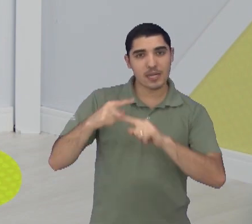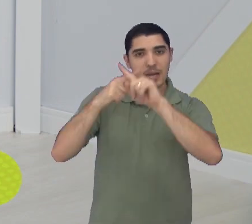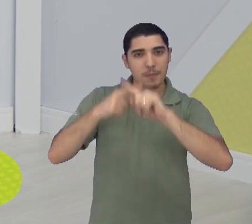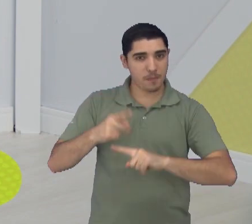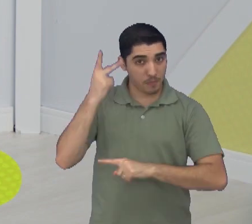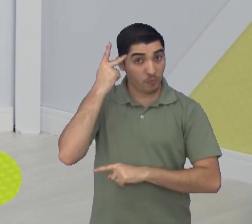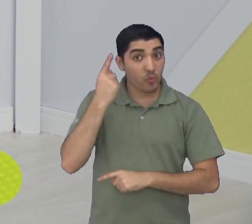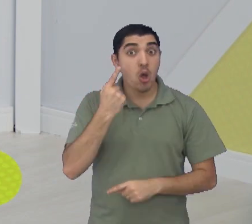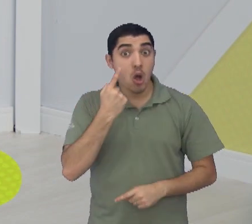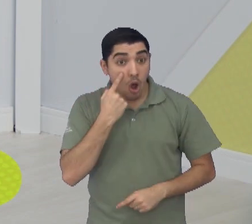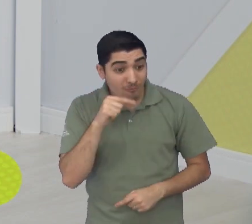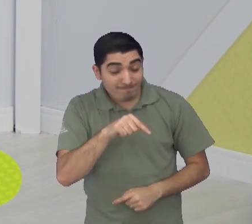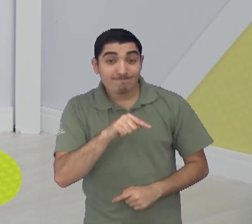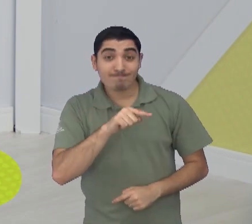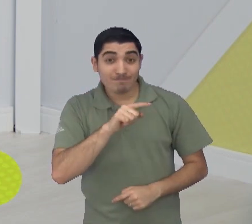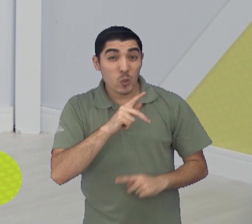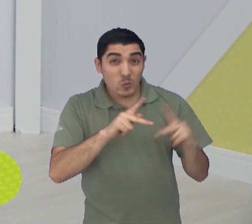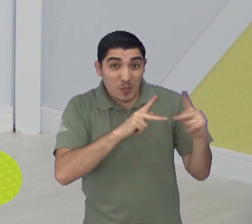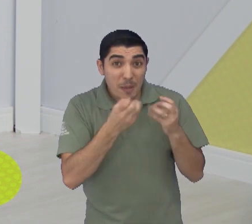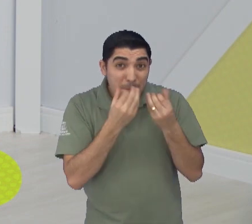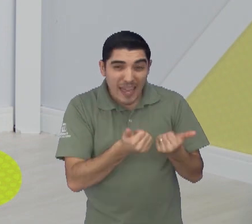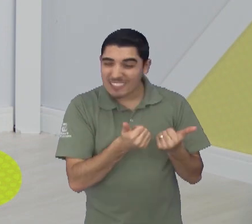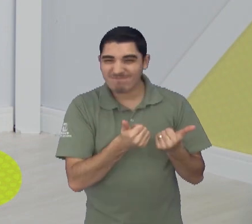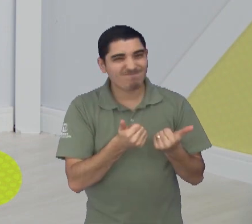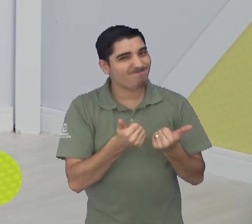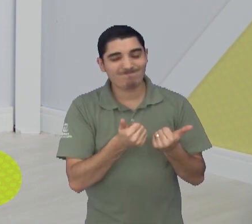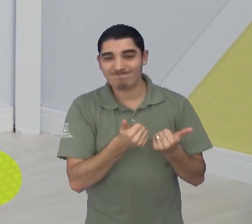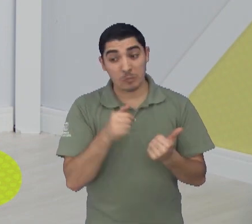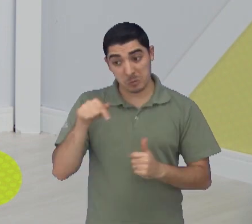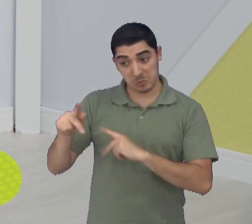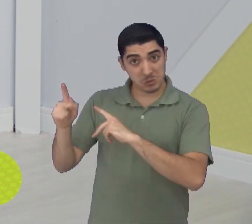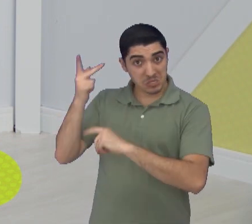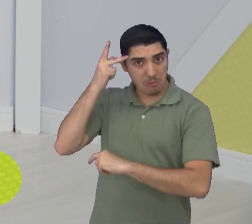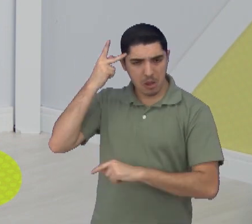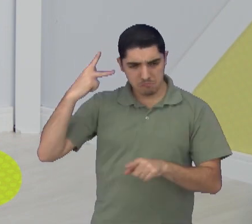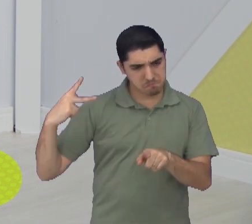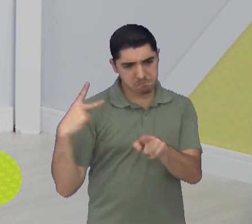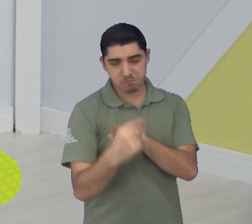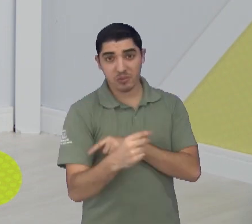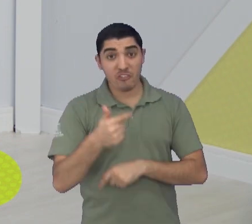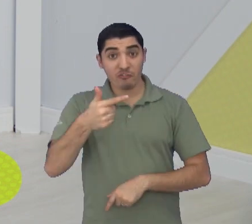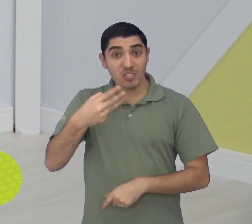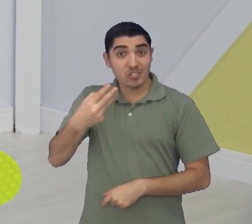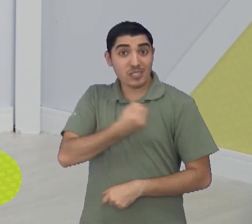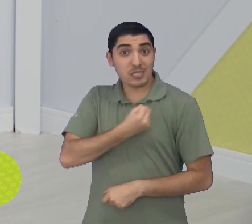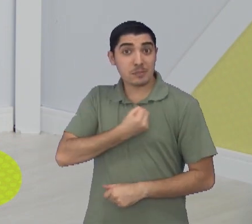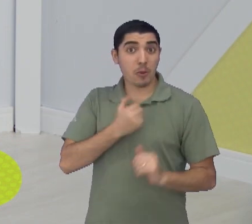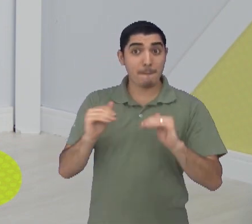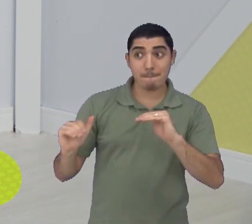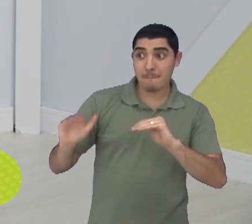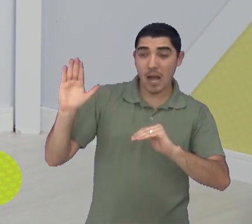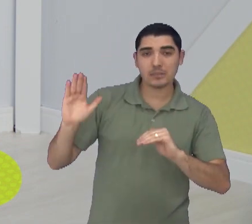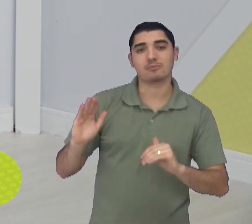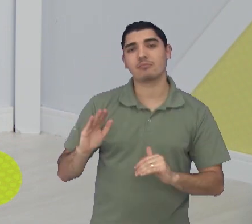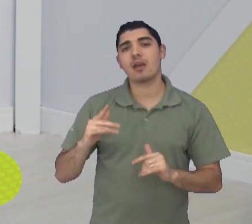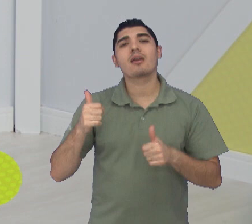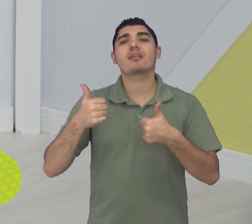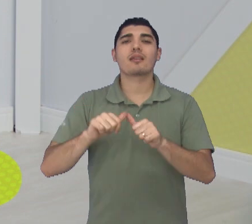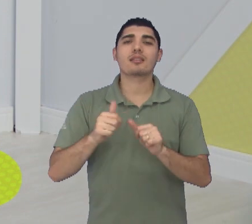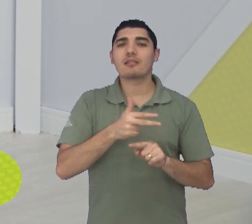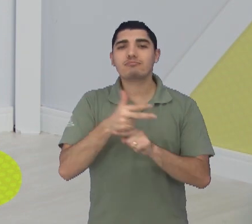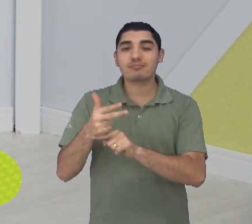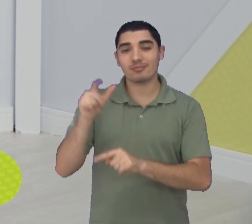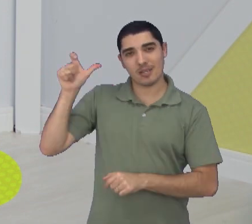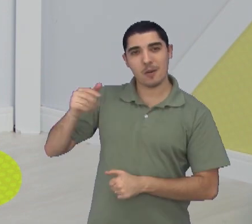E olha, o São José não foi bem não, hein? E o São Paulo venceu por 23 pontos de diferença. Quem esteve por lá foi o nosso